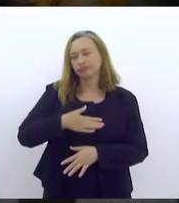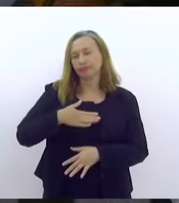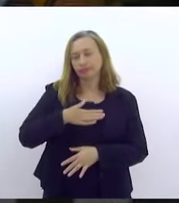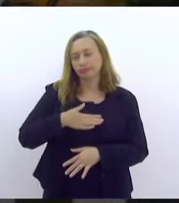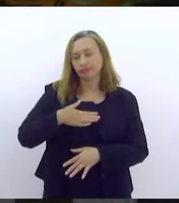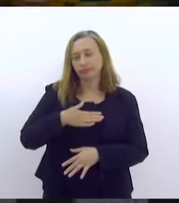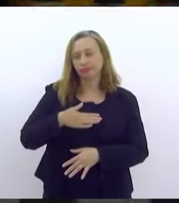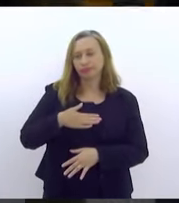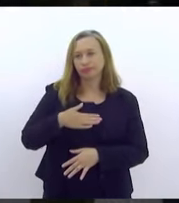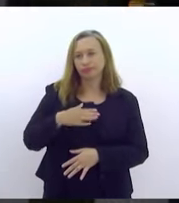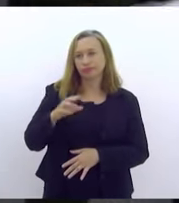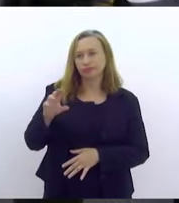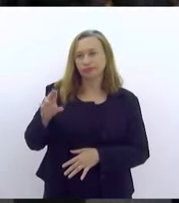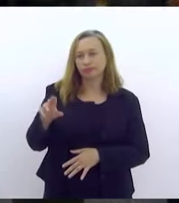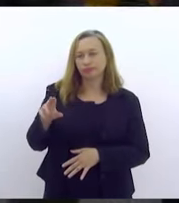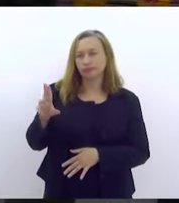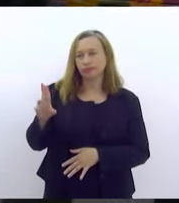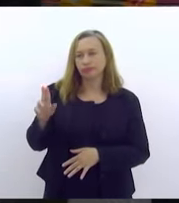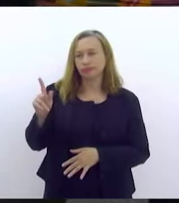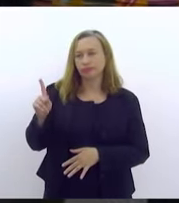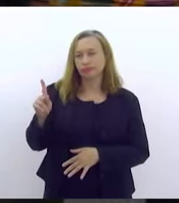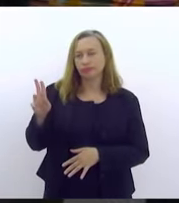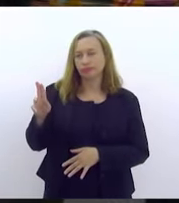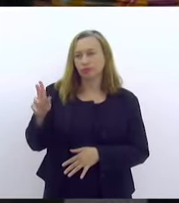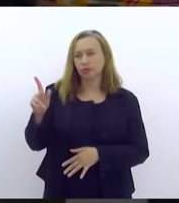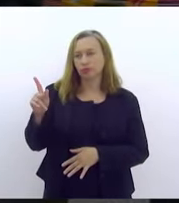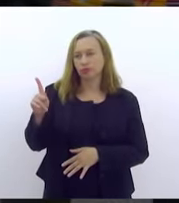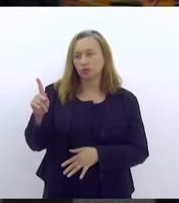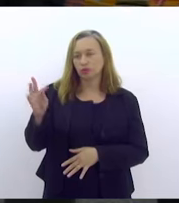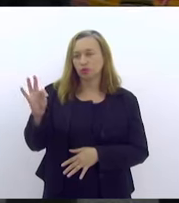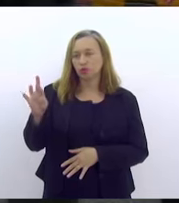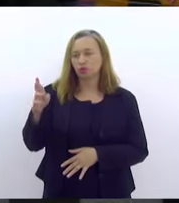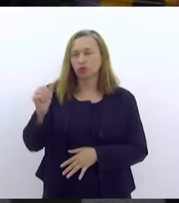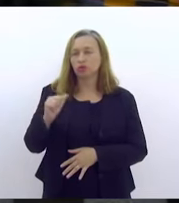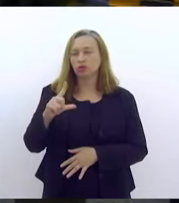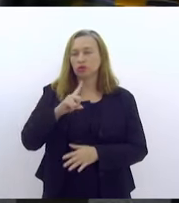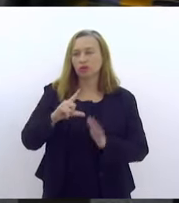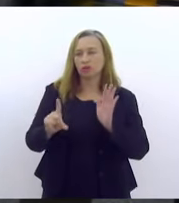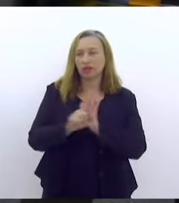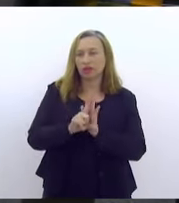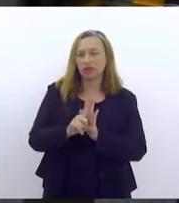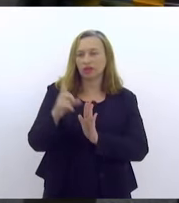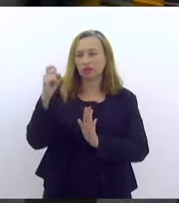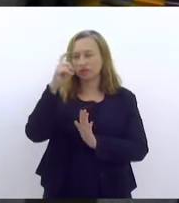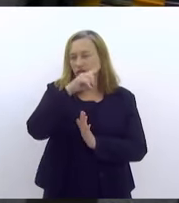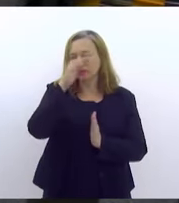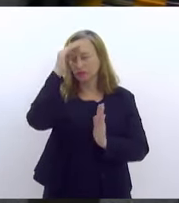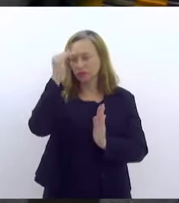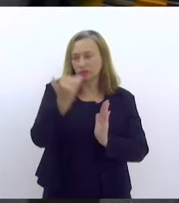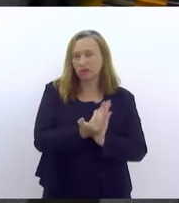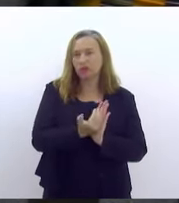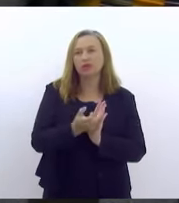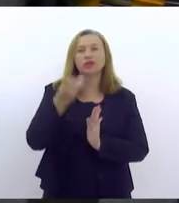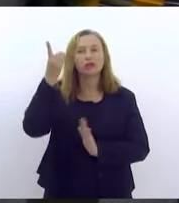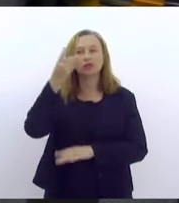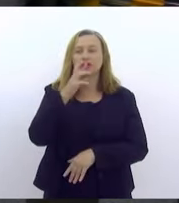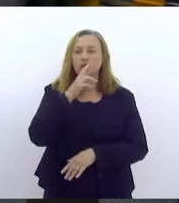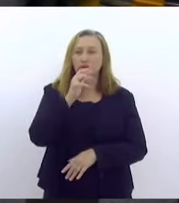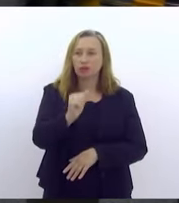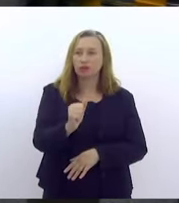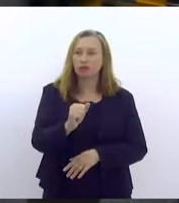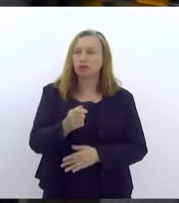acupuntura. Eu tenho uma lei em vigor, que eu tenho muita dificuldade em fazer cumprir, deputada Amorim,